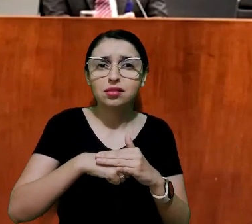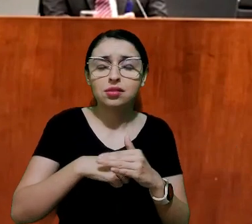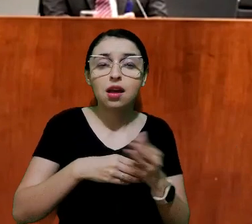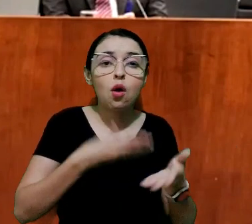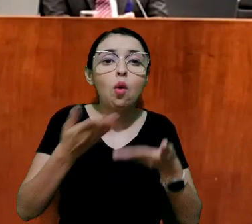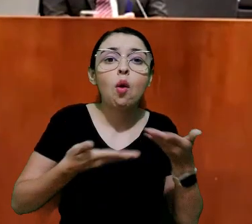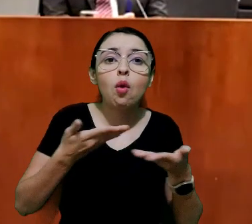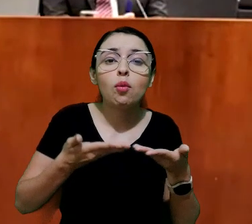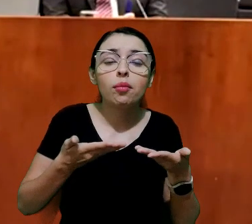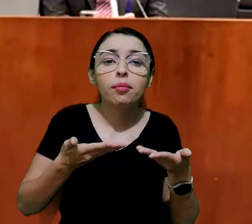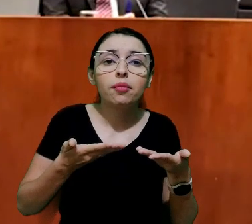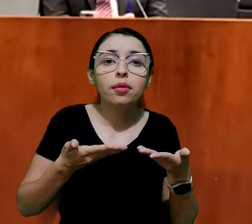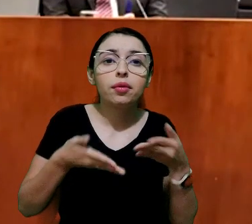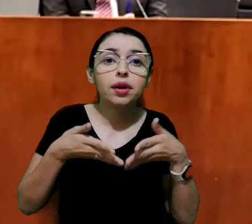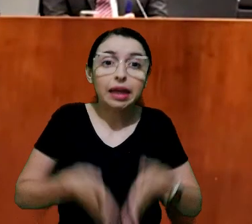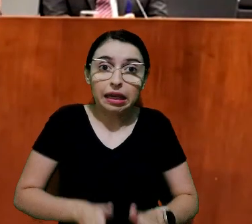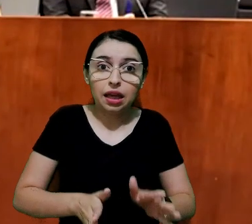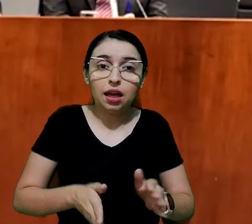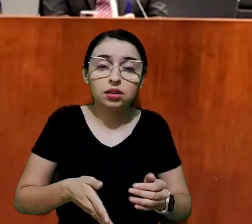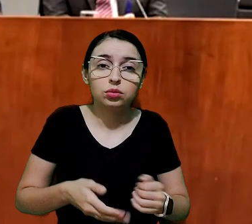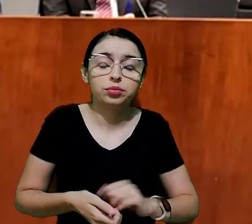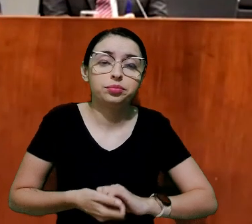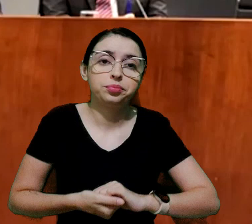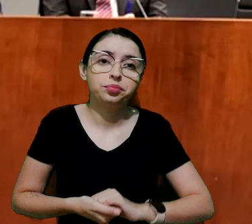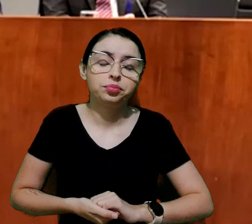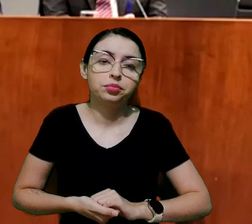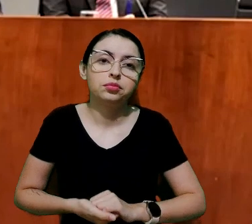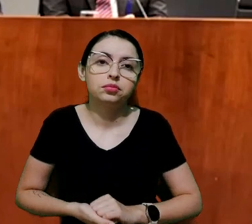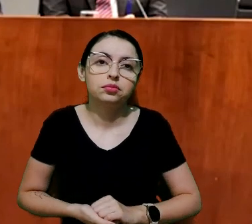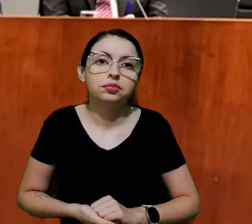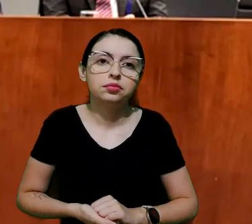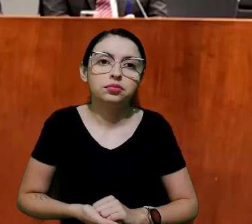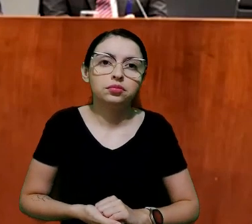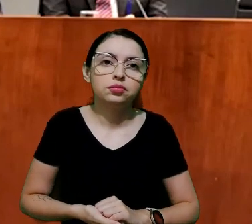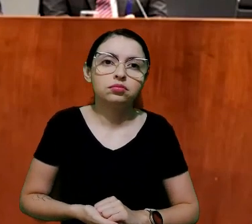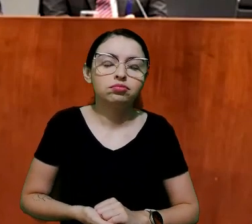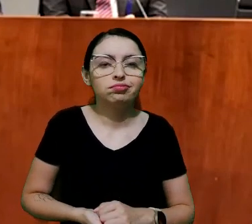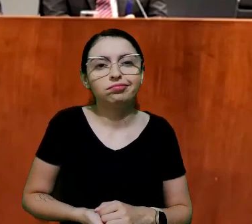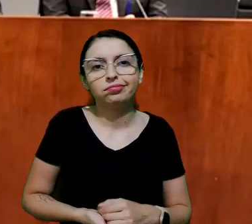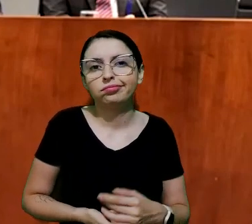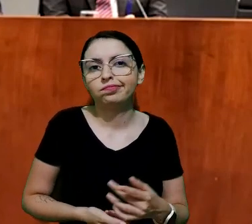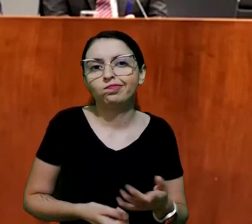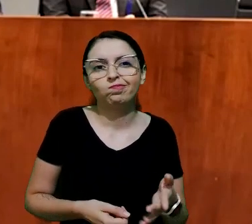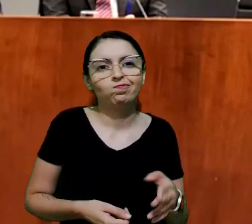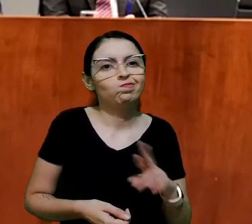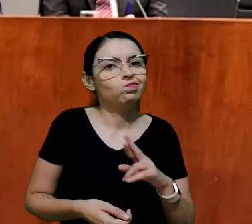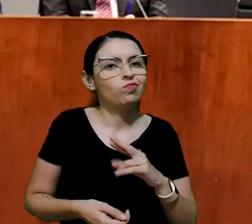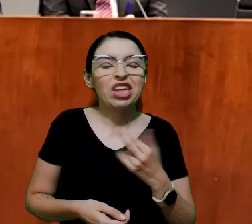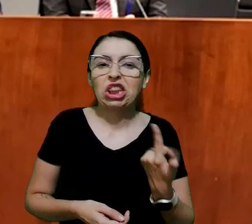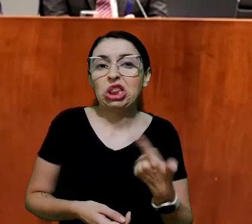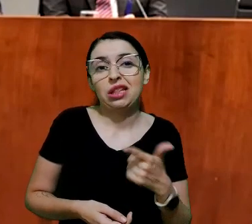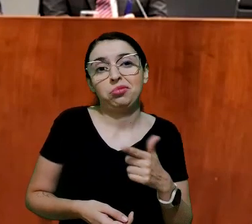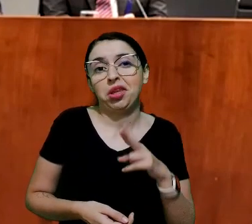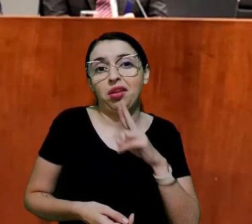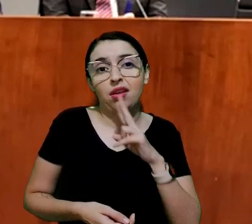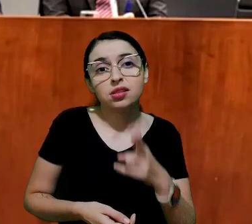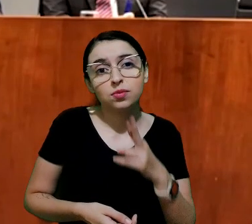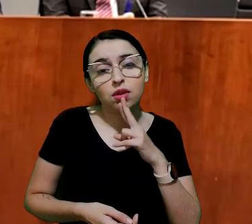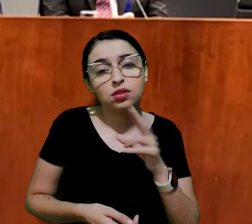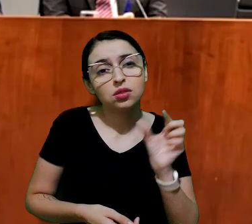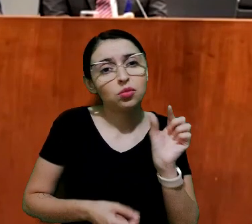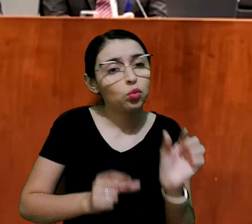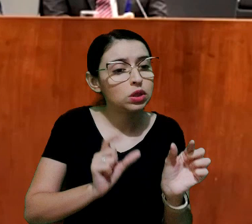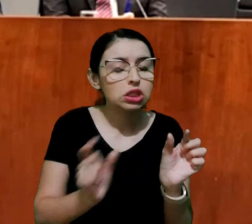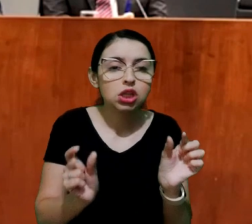Qual é a origem? Qual é a minha origem? Não temos resposta para isso, porque são coisinhas que vão